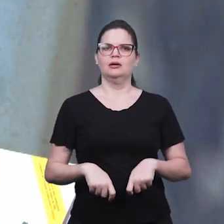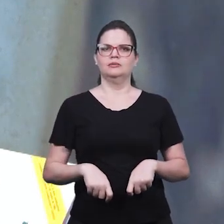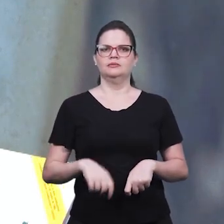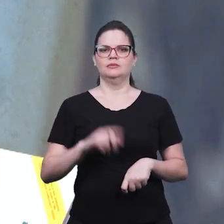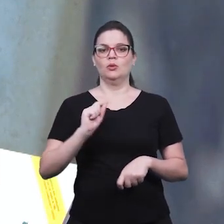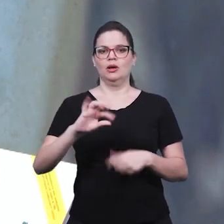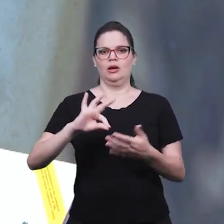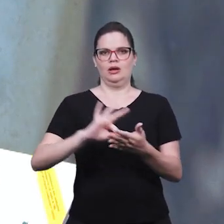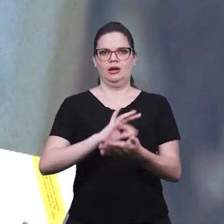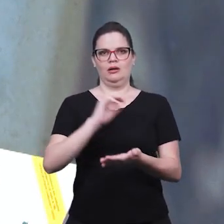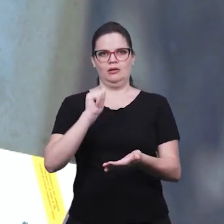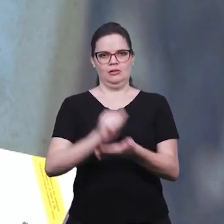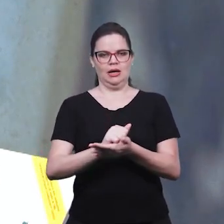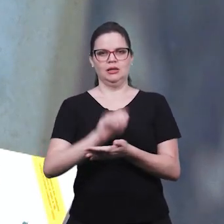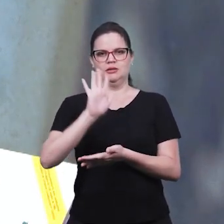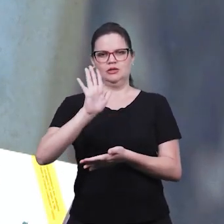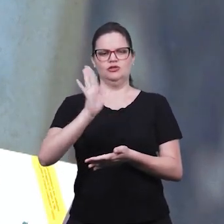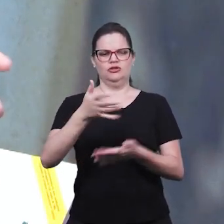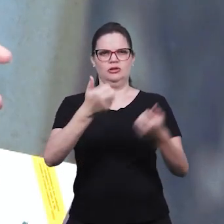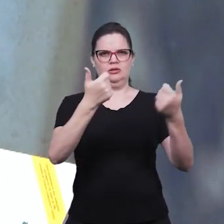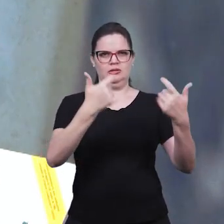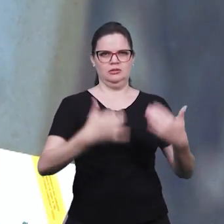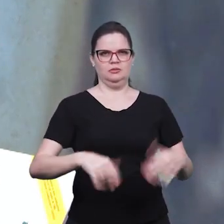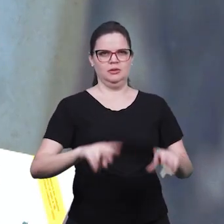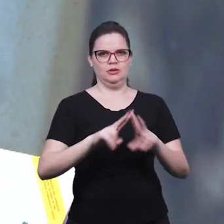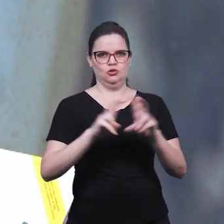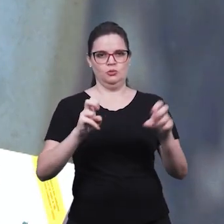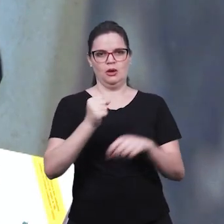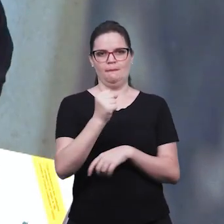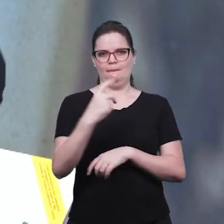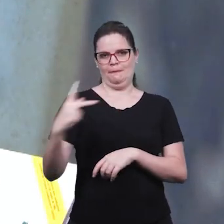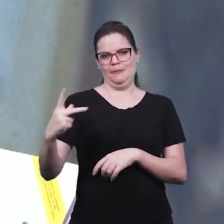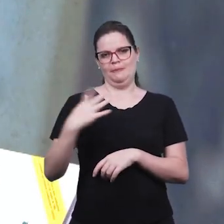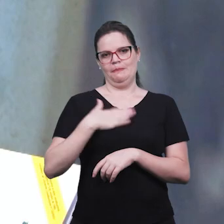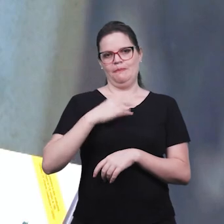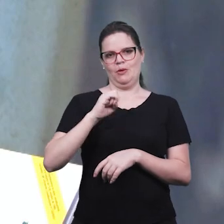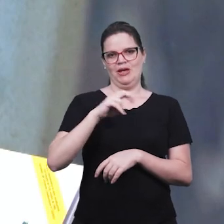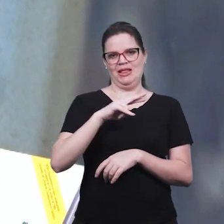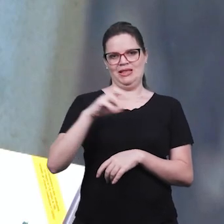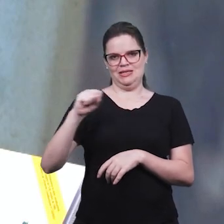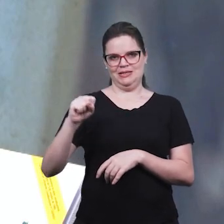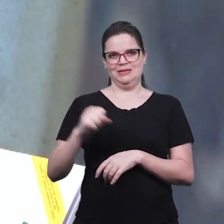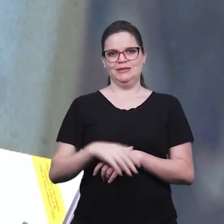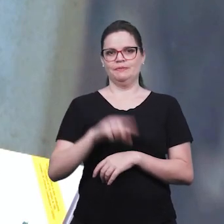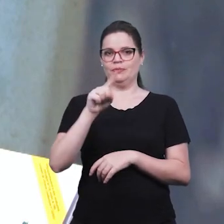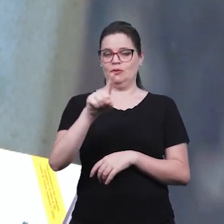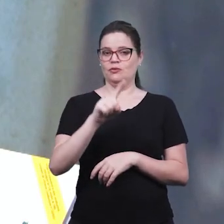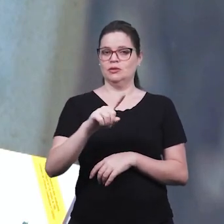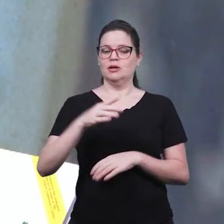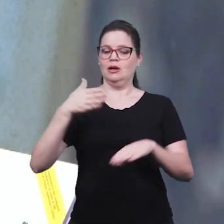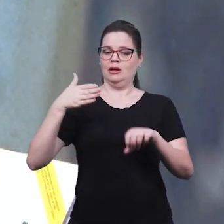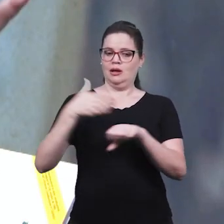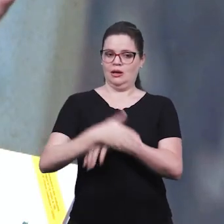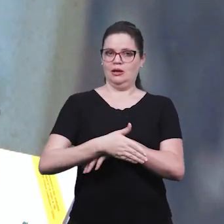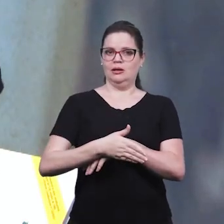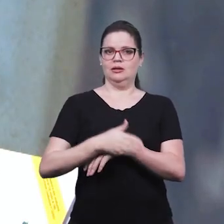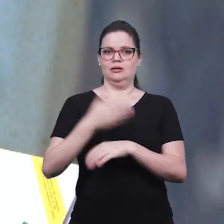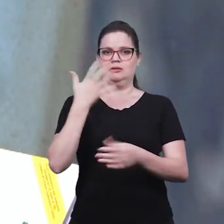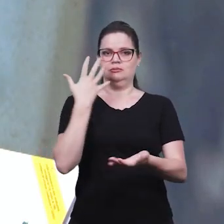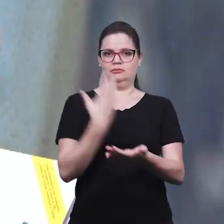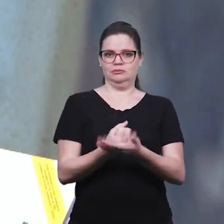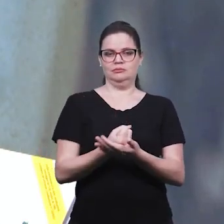É somente fazer o cadastro, é aquela questão que eu já tinha até comentado a respeito do aplicativo do Meu INSS. Você